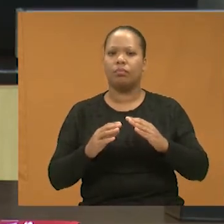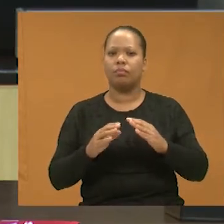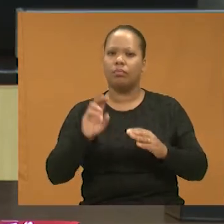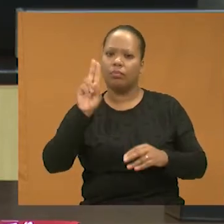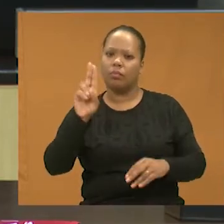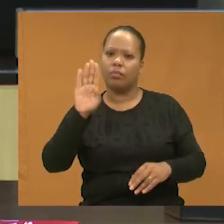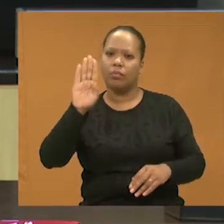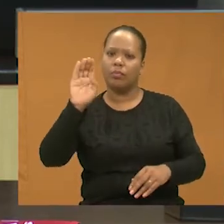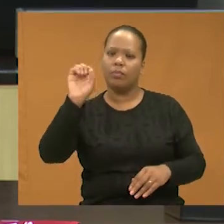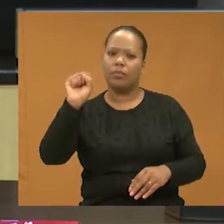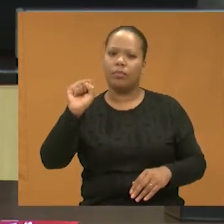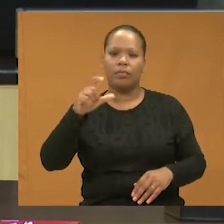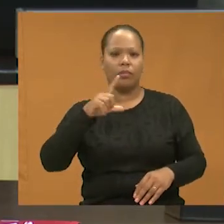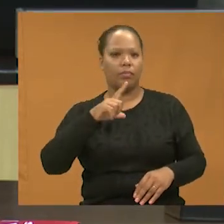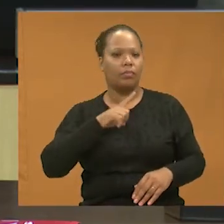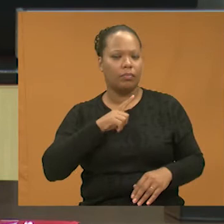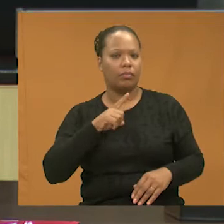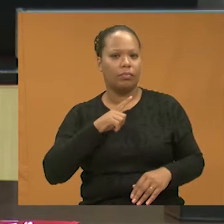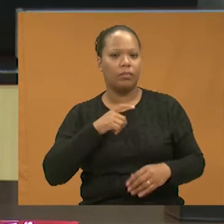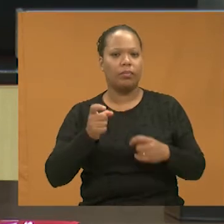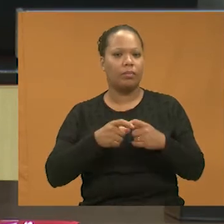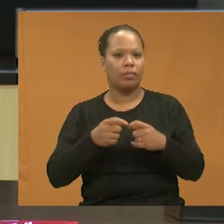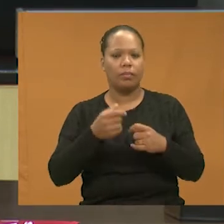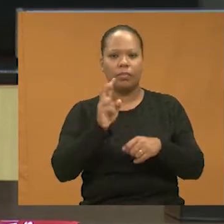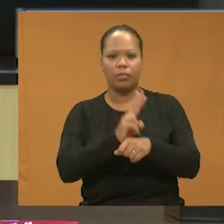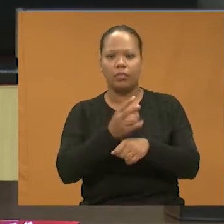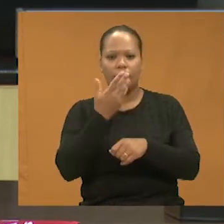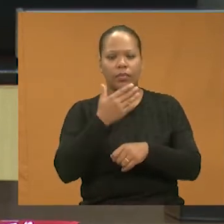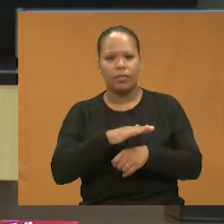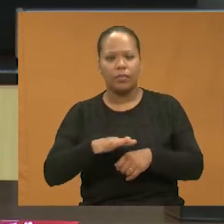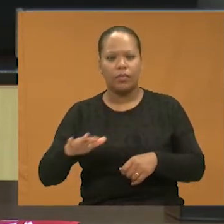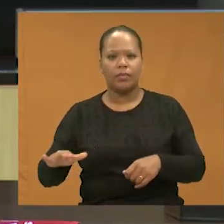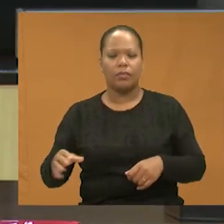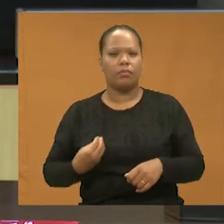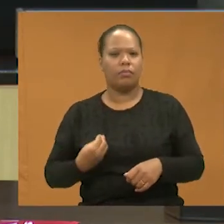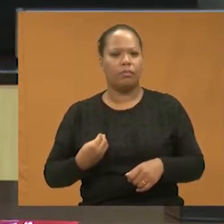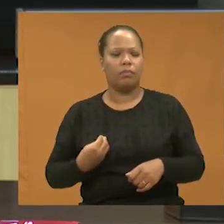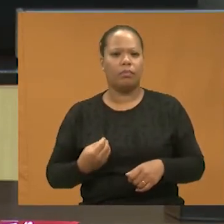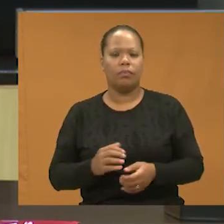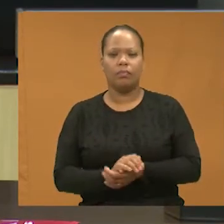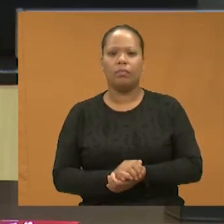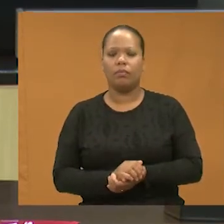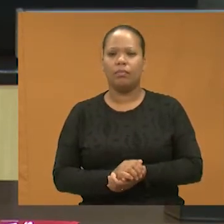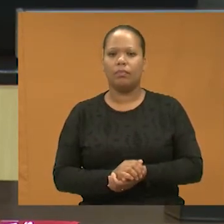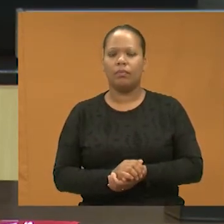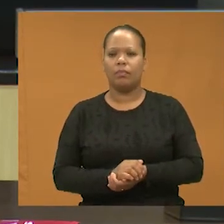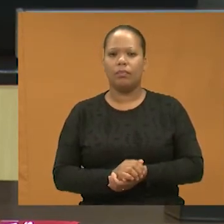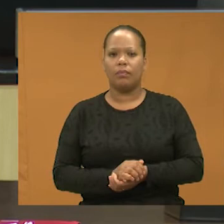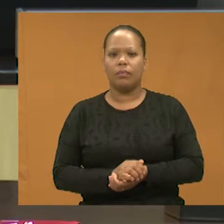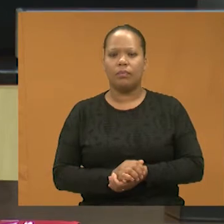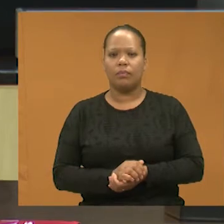referido especialista? Ao aguardo de manifestação, subscrevemos vereador Paulinho dos Condutores. Senhor